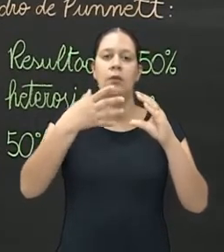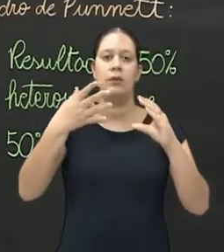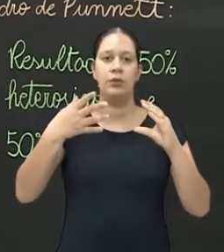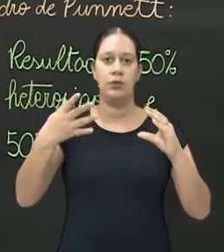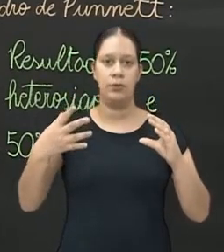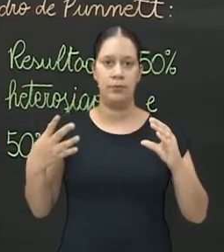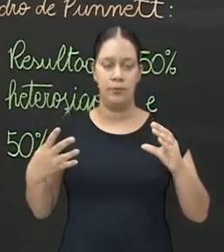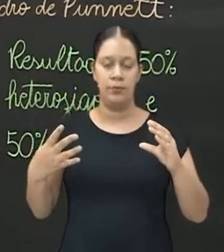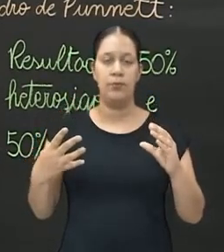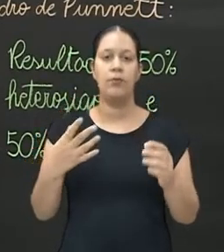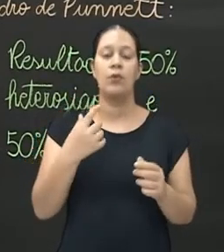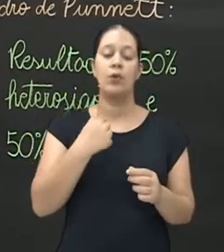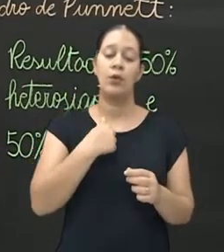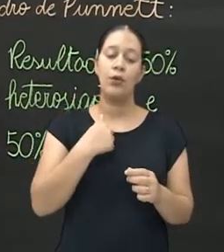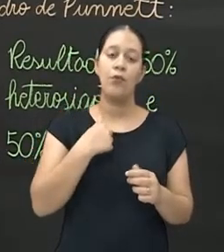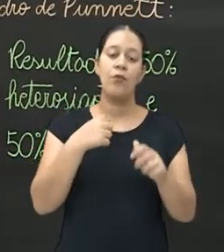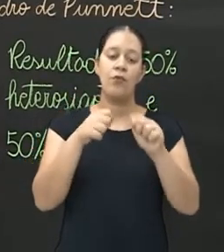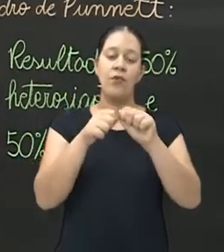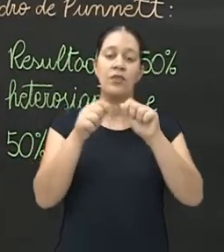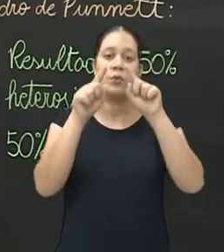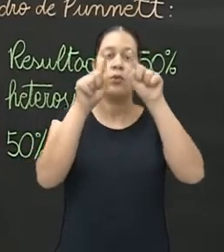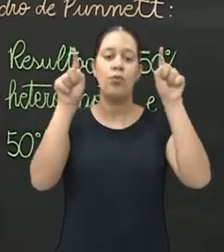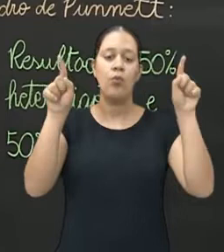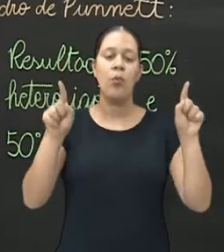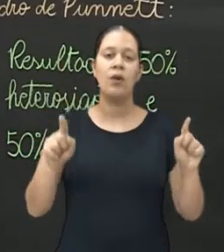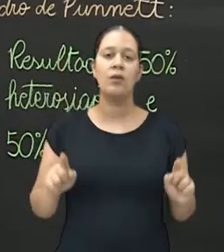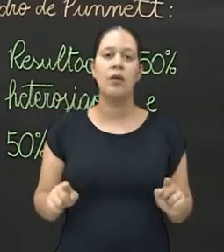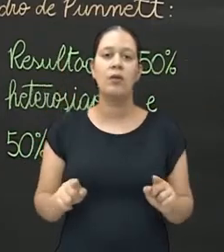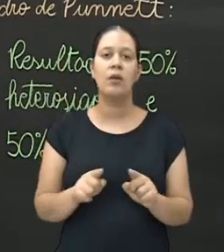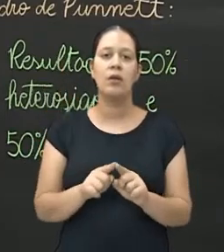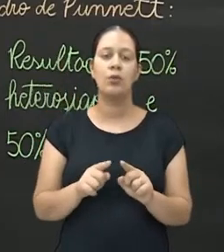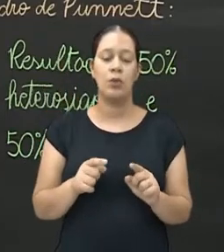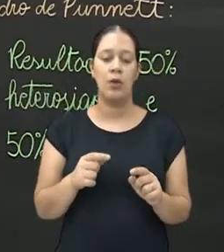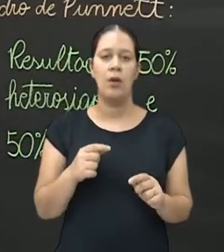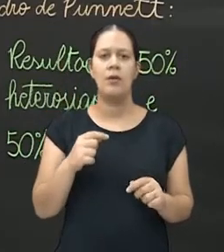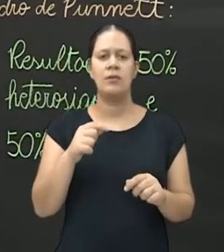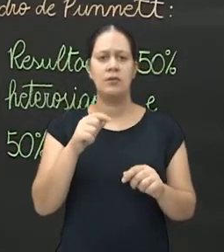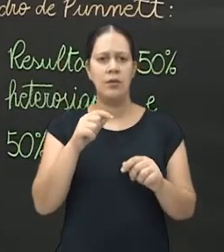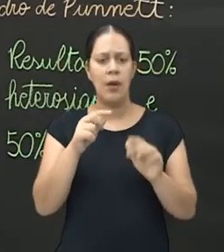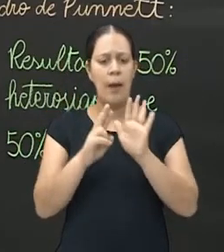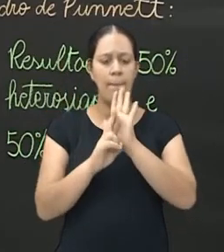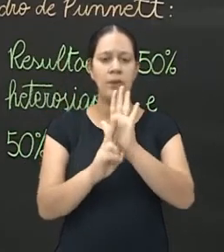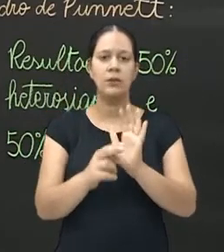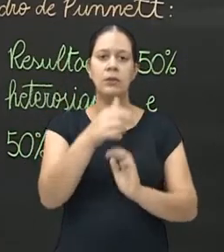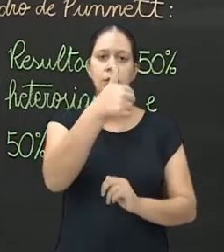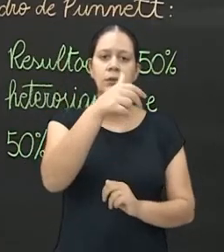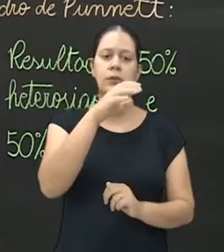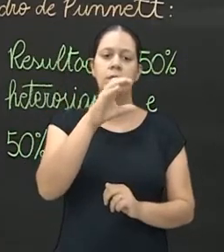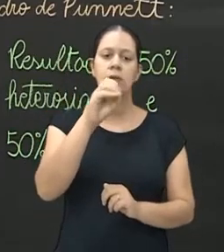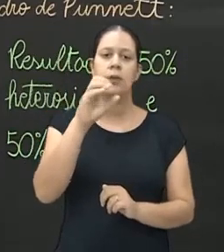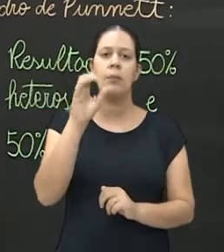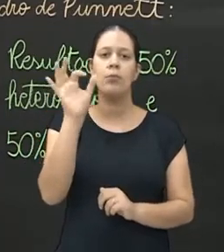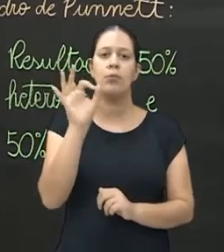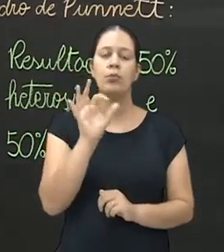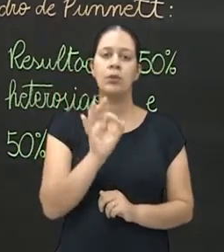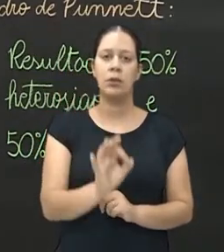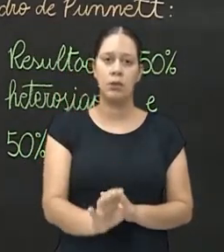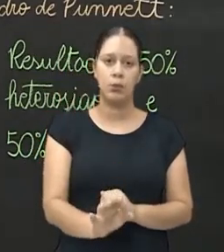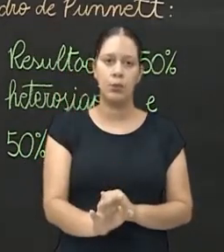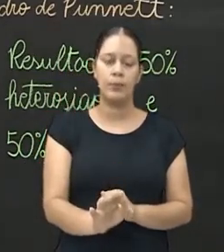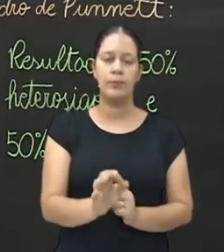outro. Assim eu formei esse quadrado. Esse quadrado ele representa 100%. Se ele dividir em 4, eu tenho